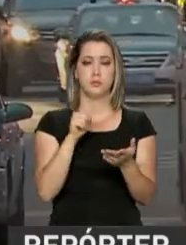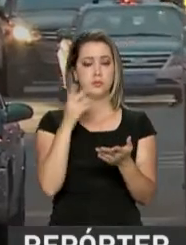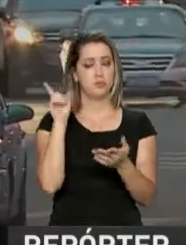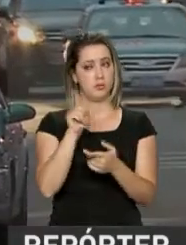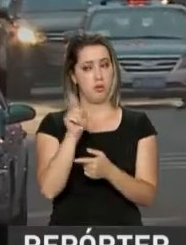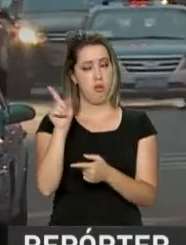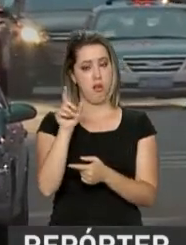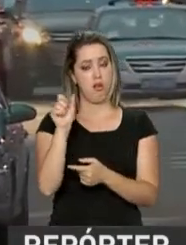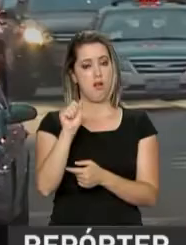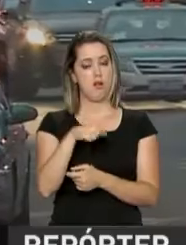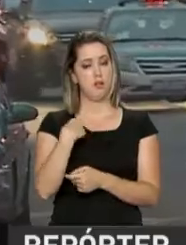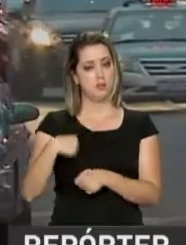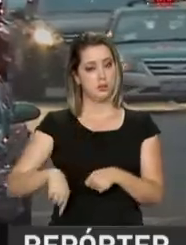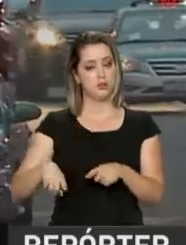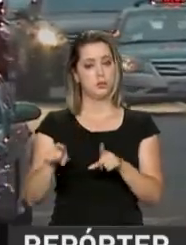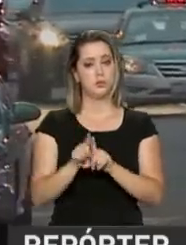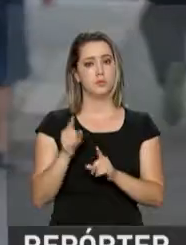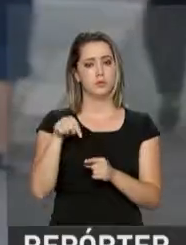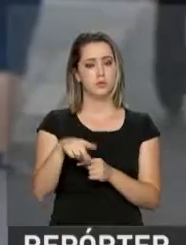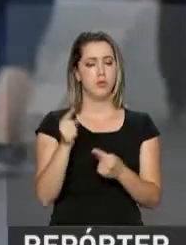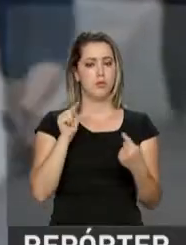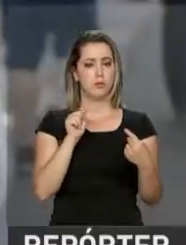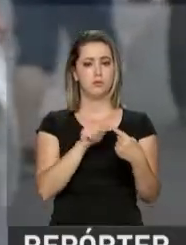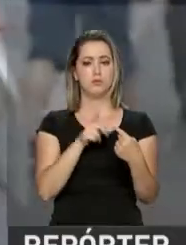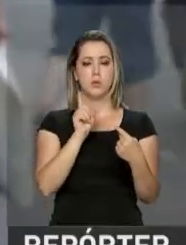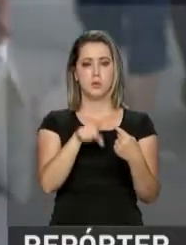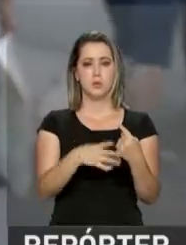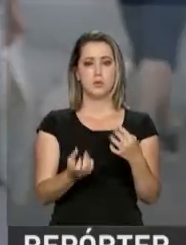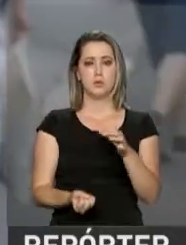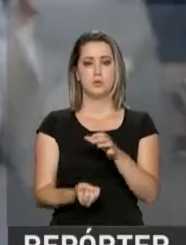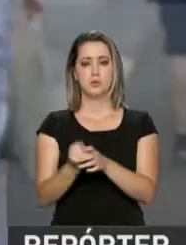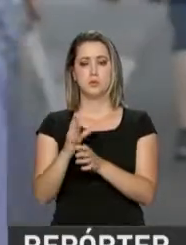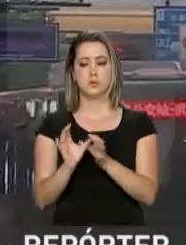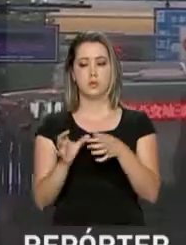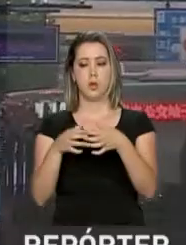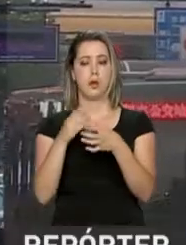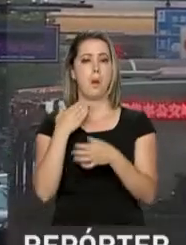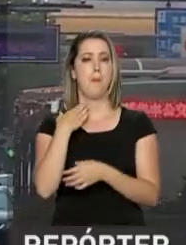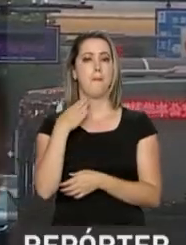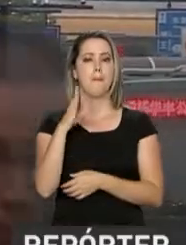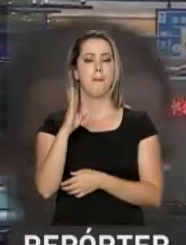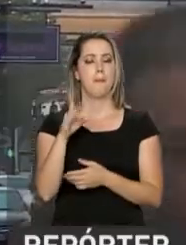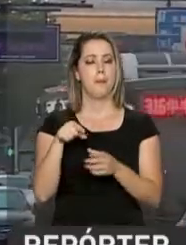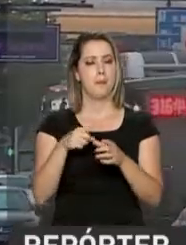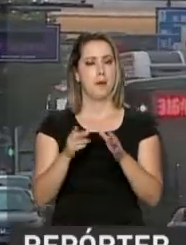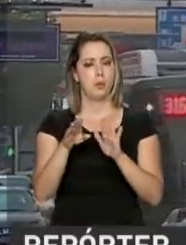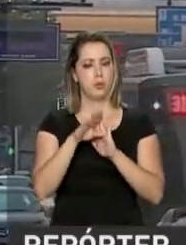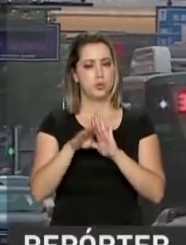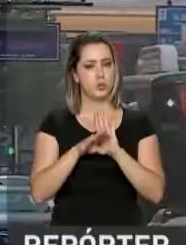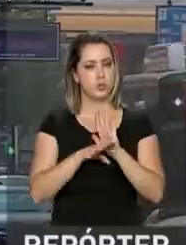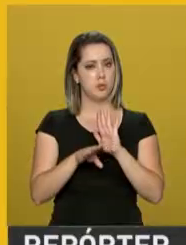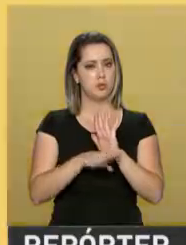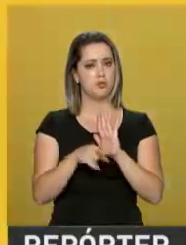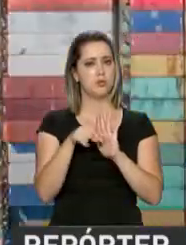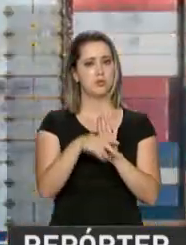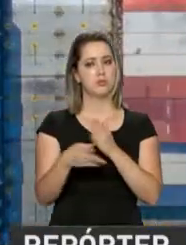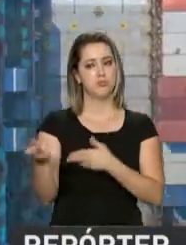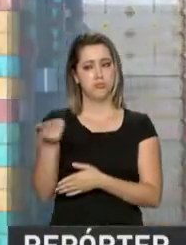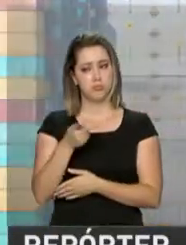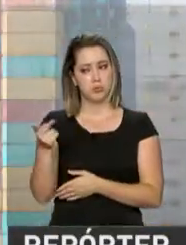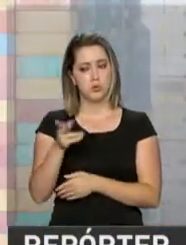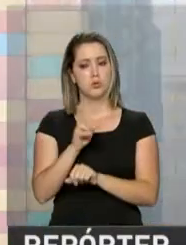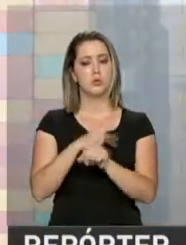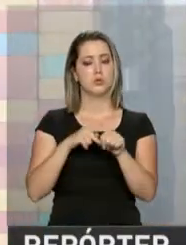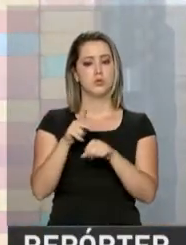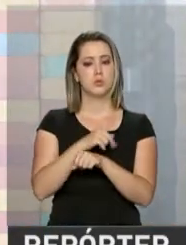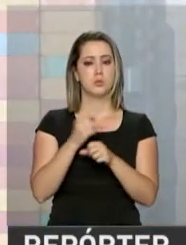A intenção é estabelecer um mecanismo de cooperação para financiar projetos que atendam o Brasil e a China. Projetos nas